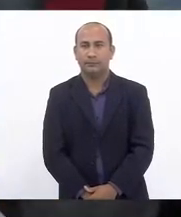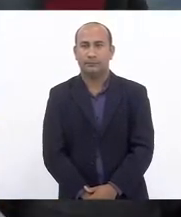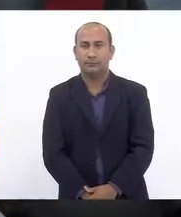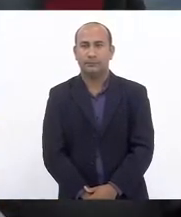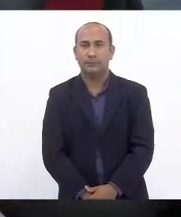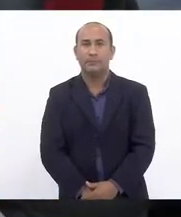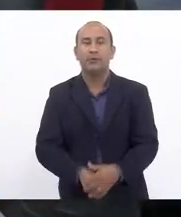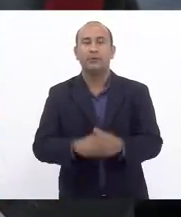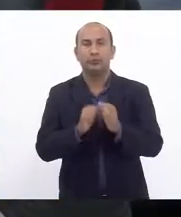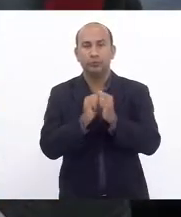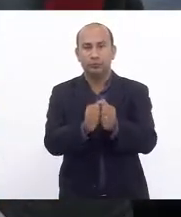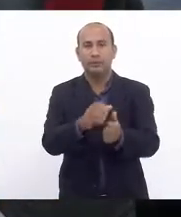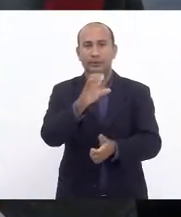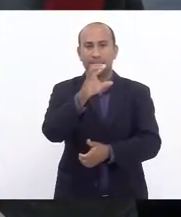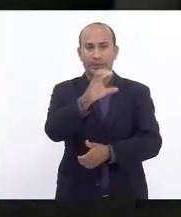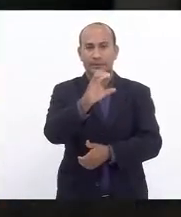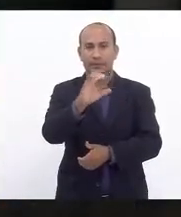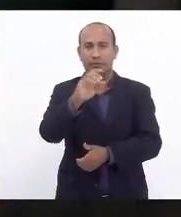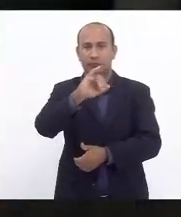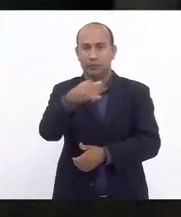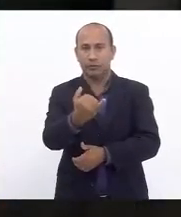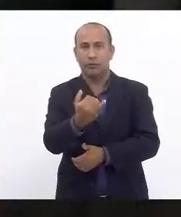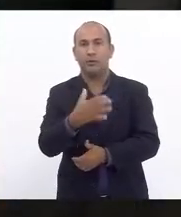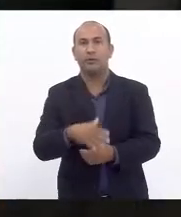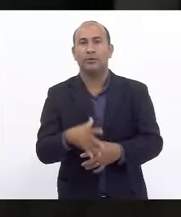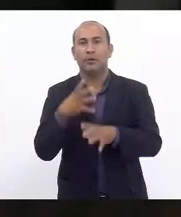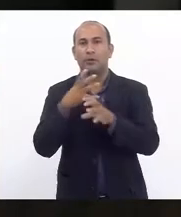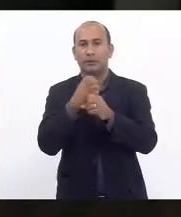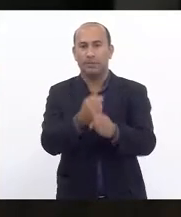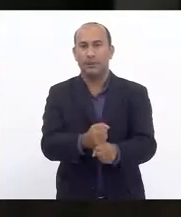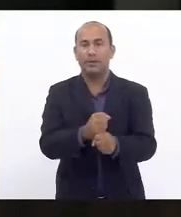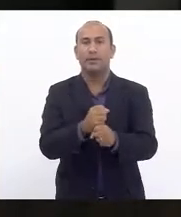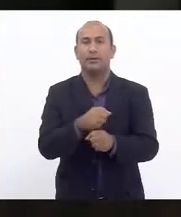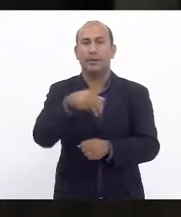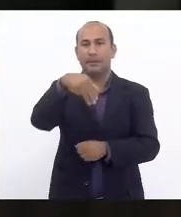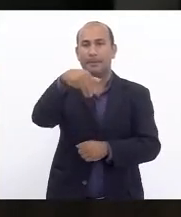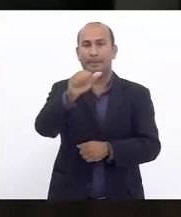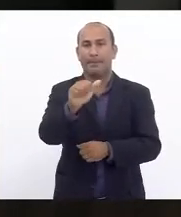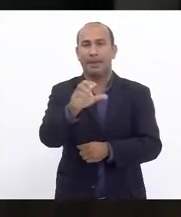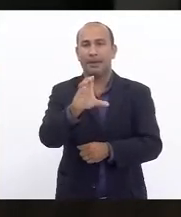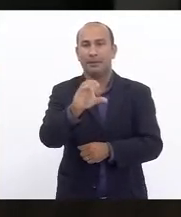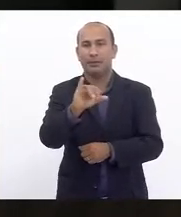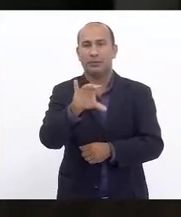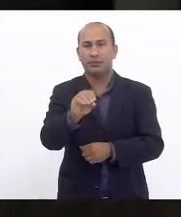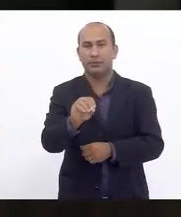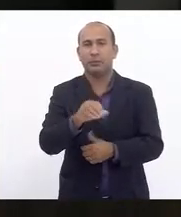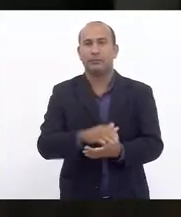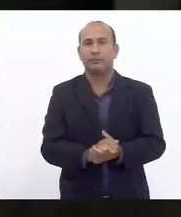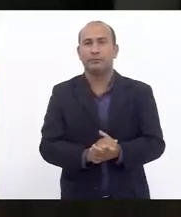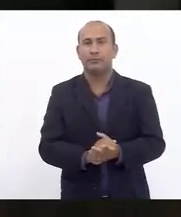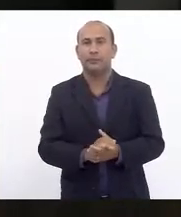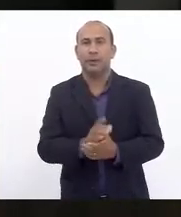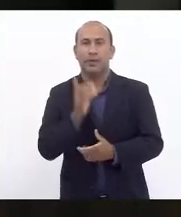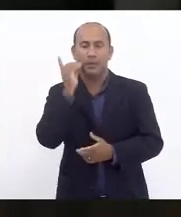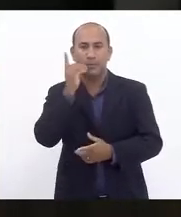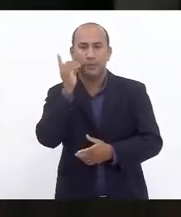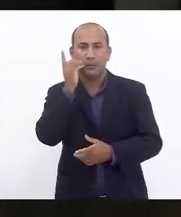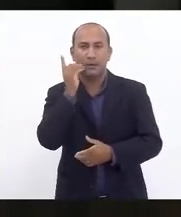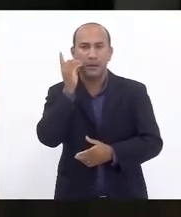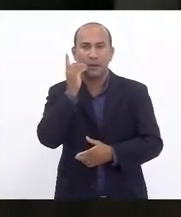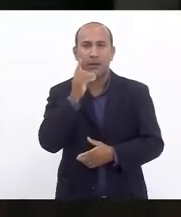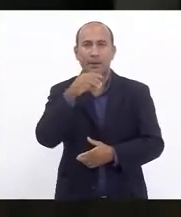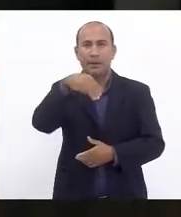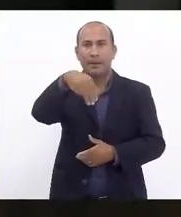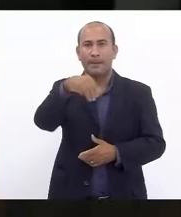Acompanha a CCJ, presidente. Pela Comissão de Orçamento, deputado Márcio Canella. Deputado Márcio Canella, deputado